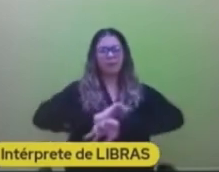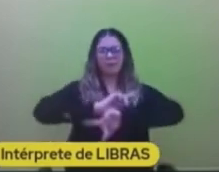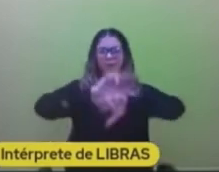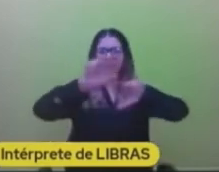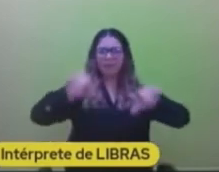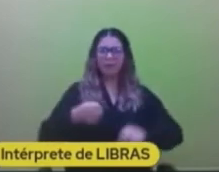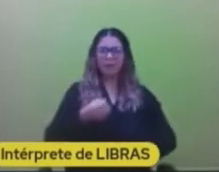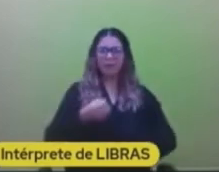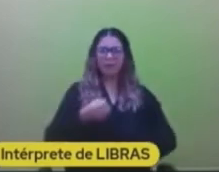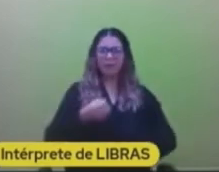coisas boas para todos vocês que eles vão